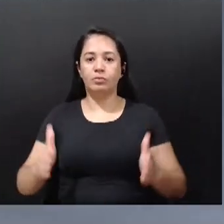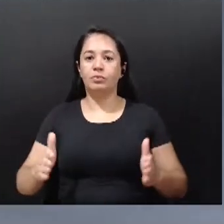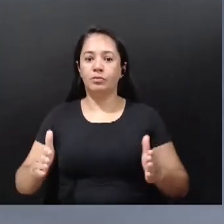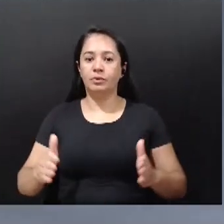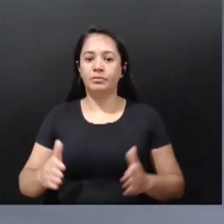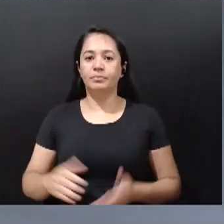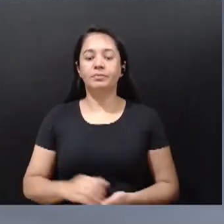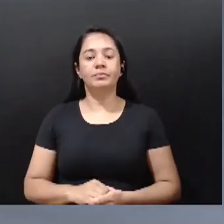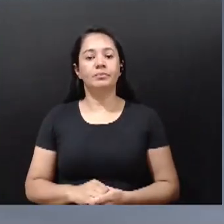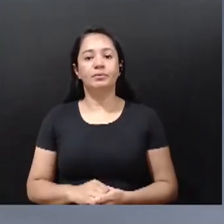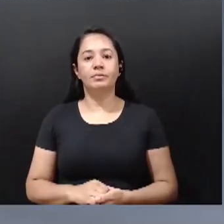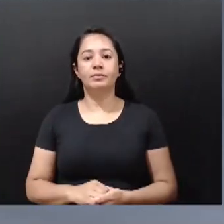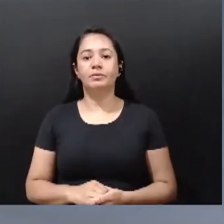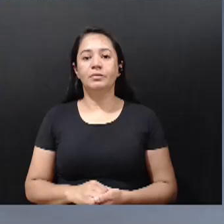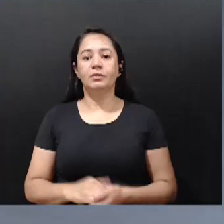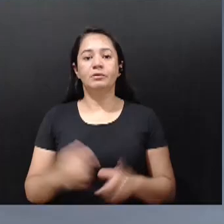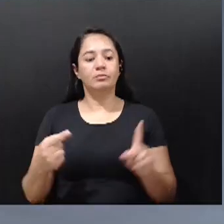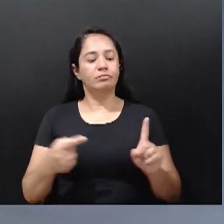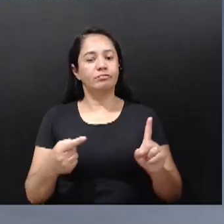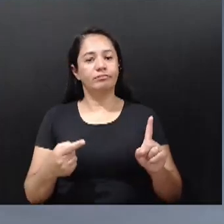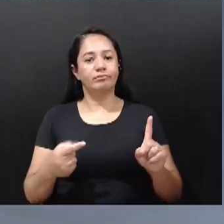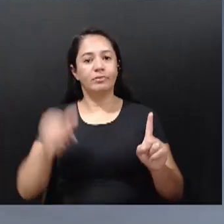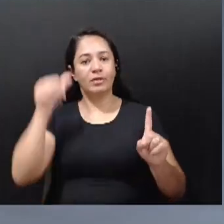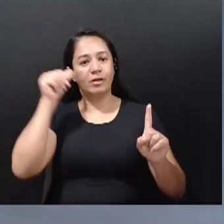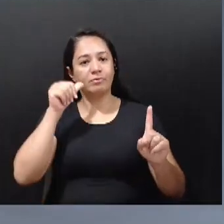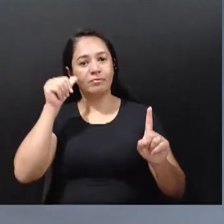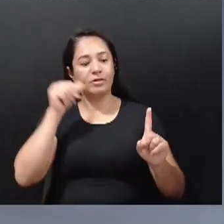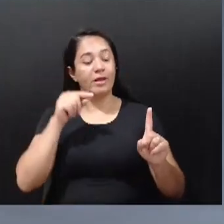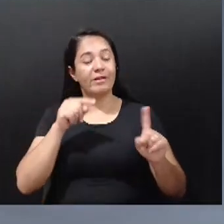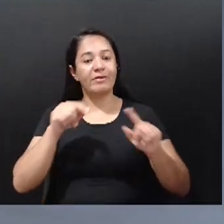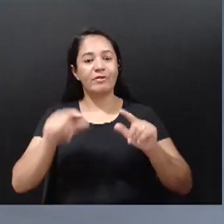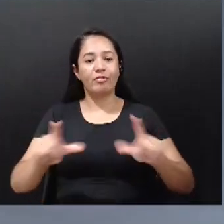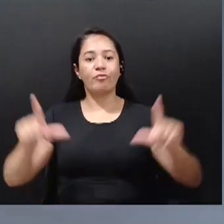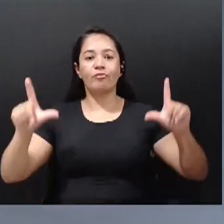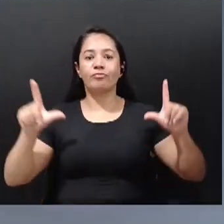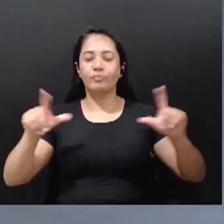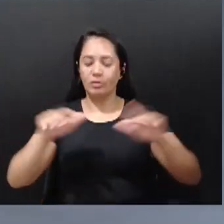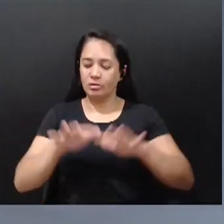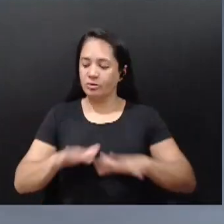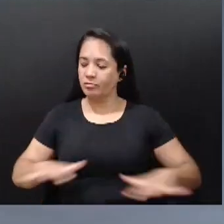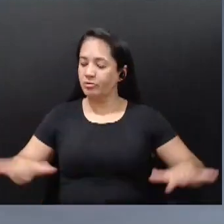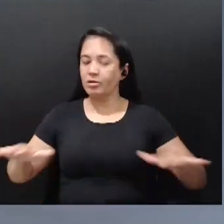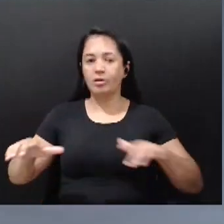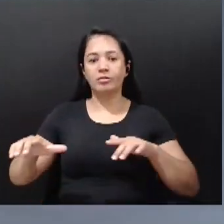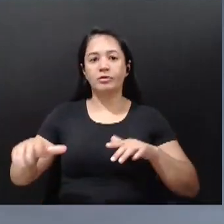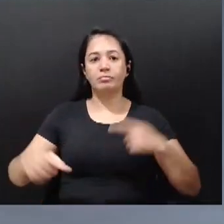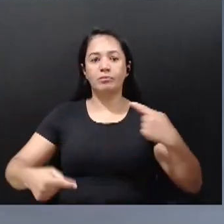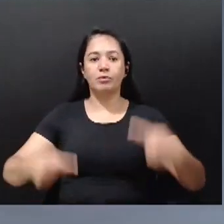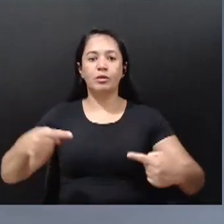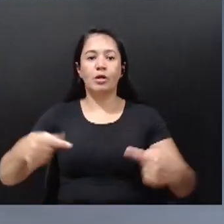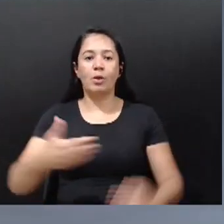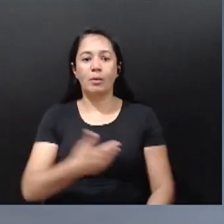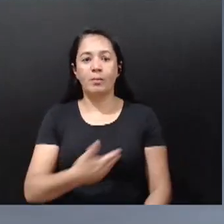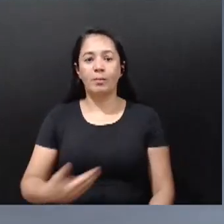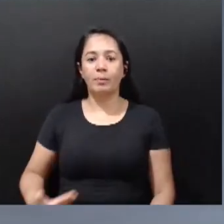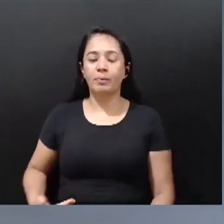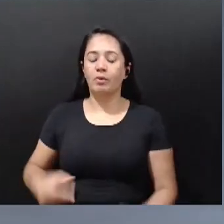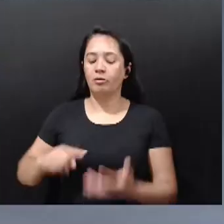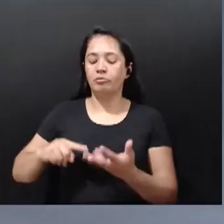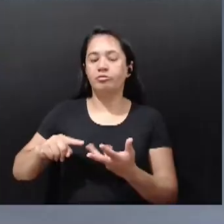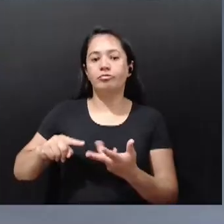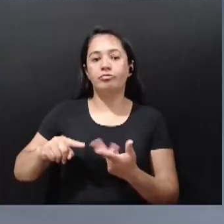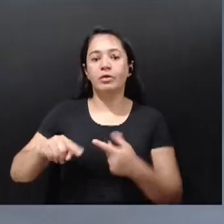Folador é concedido a mulheres que tenham se destacado nos campos de políticas públicas, filantropia, inclusão